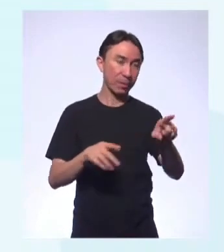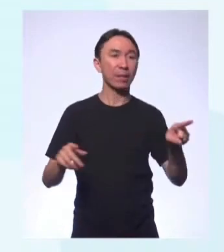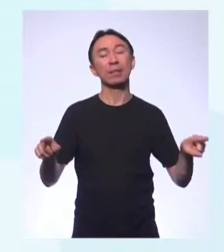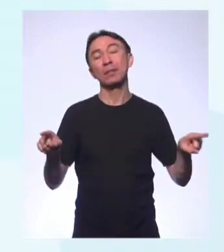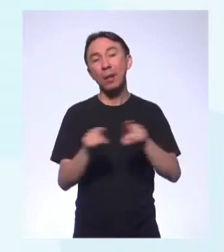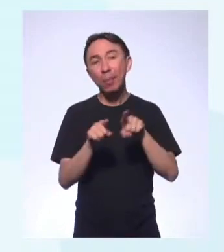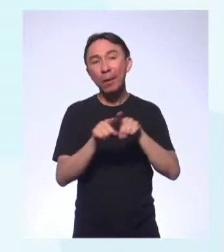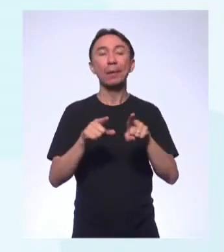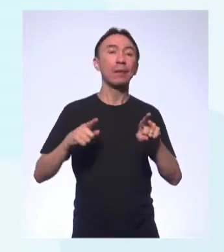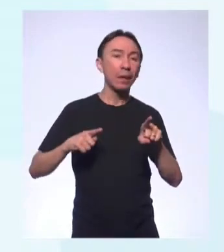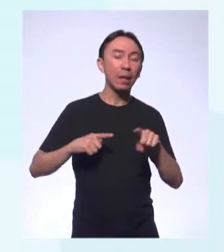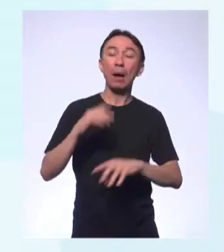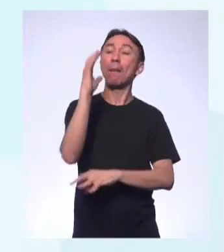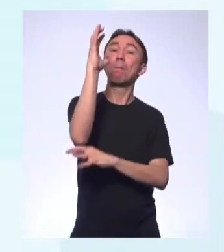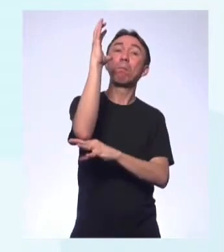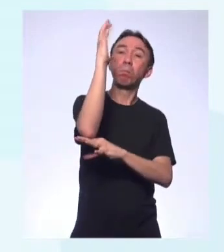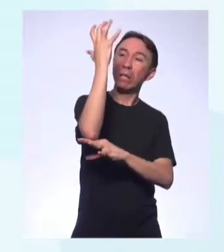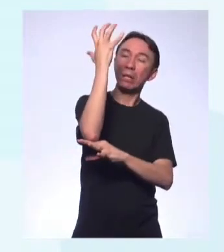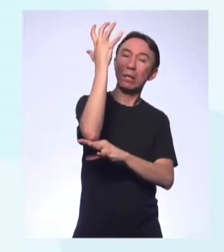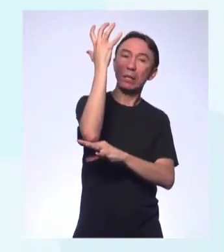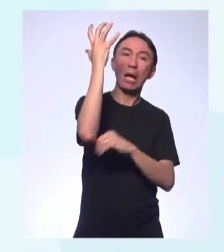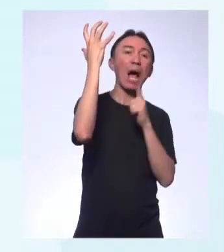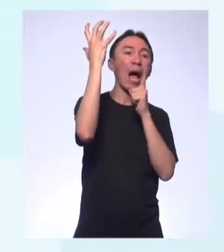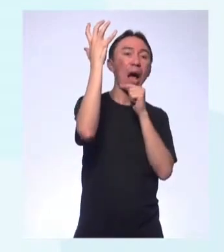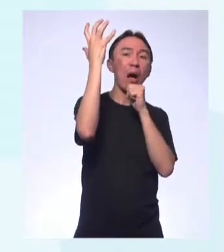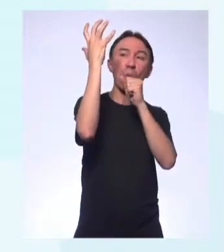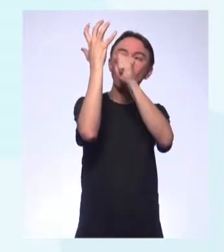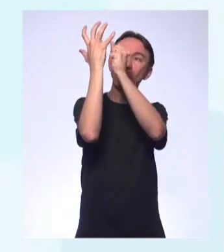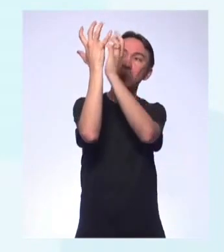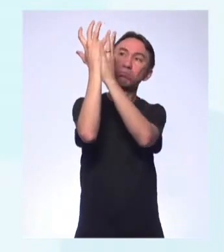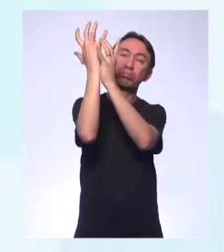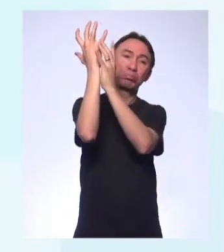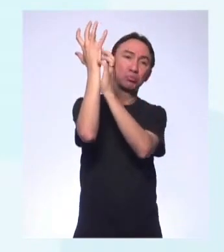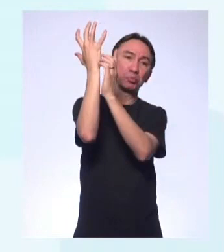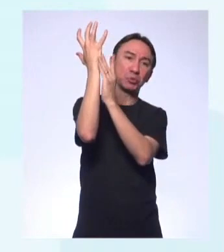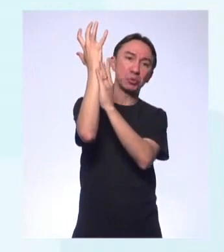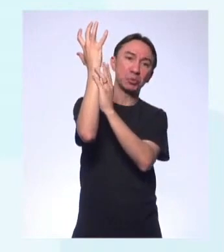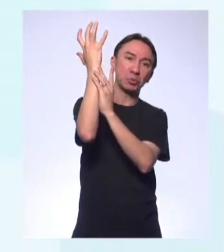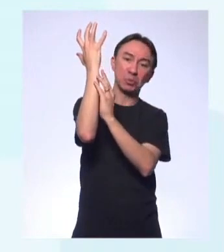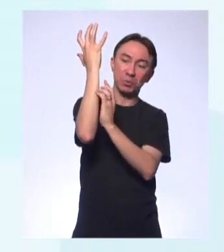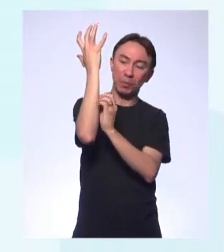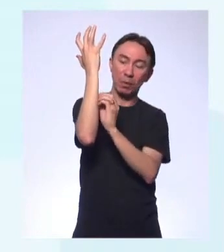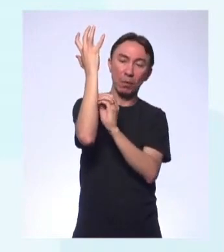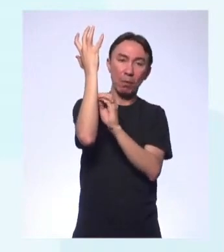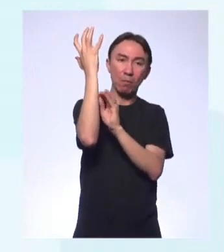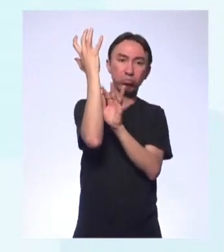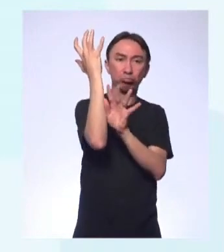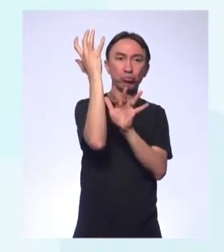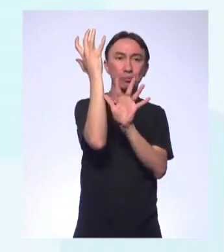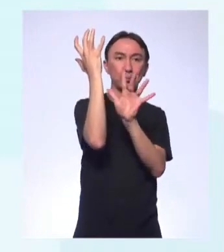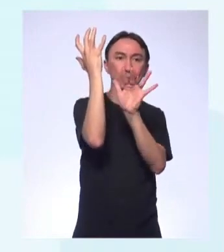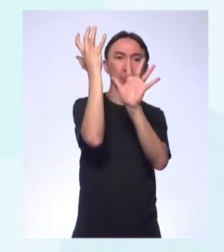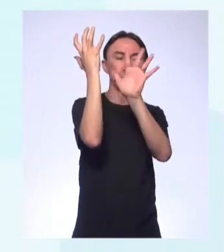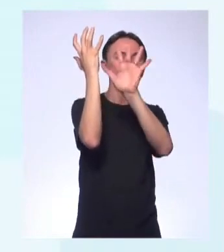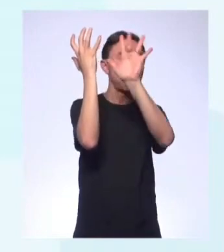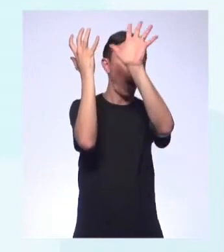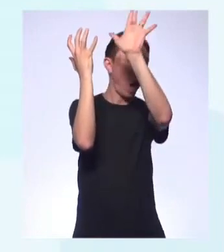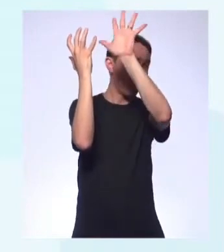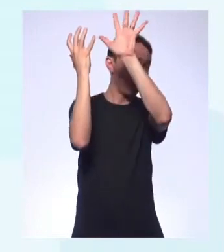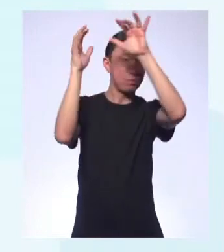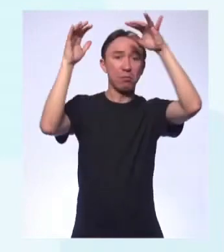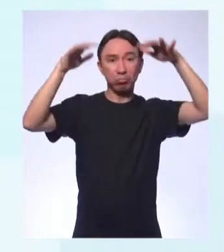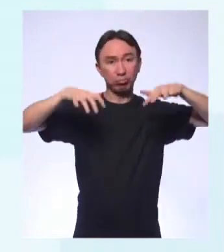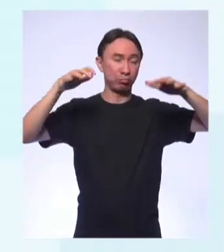evapotranspiração. Portanto, aqui as plantas e a água dos rios, lagos, oceanos e assim por